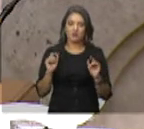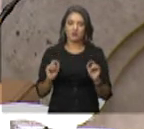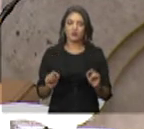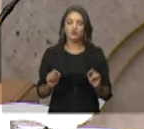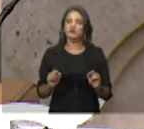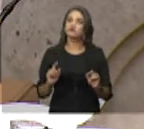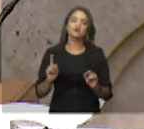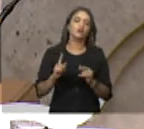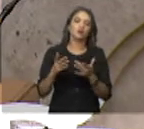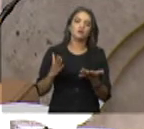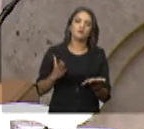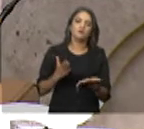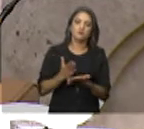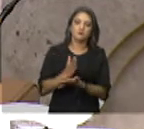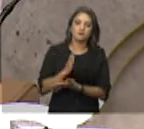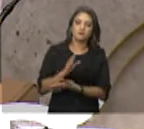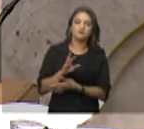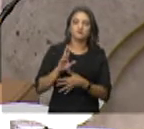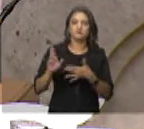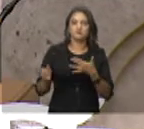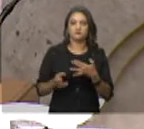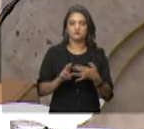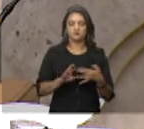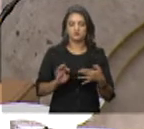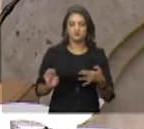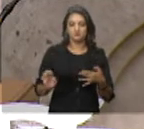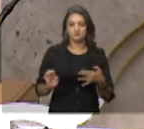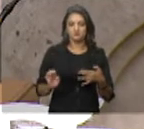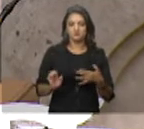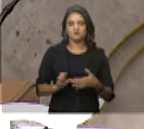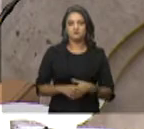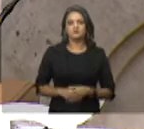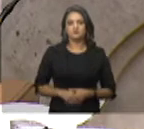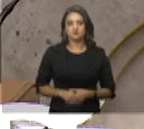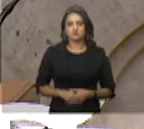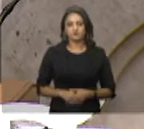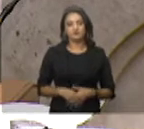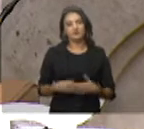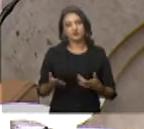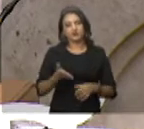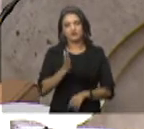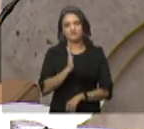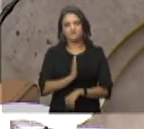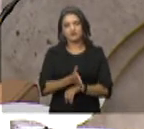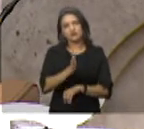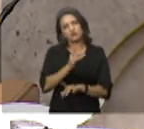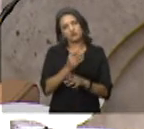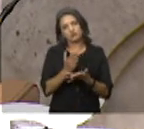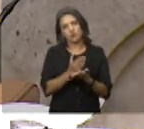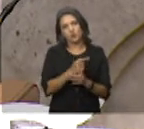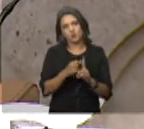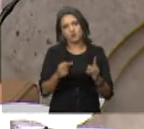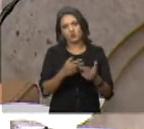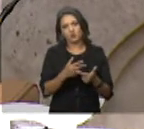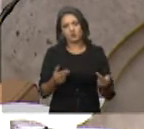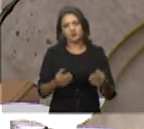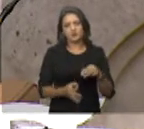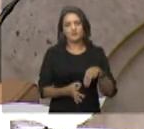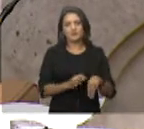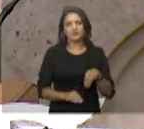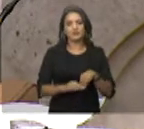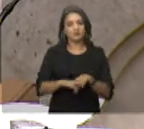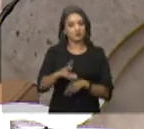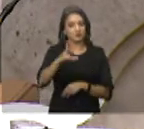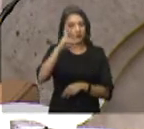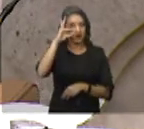negar provimento ao recurso extraordinário ficando vencido em parte o eminente Ministro André